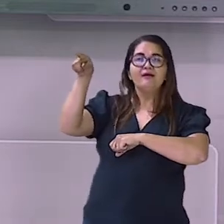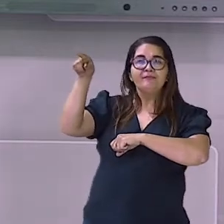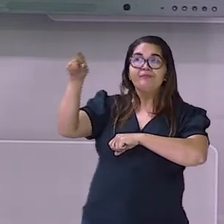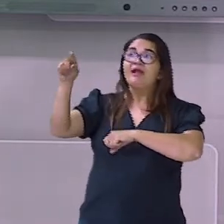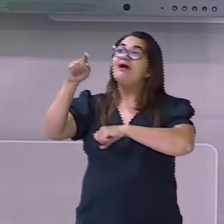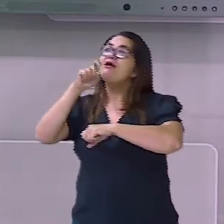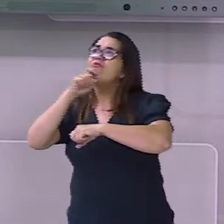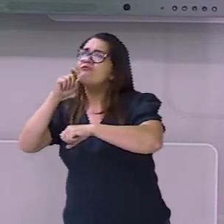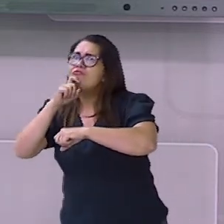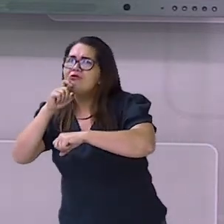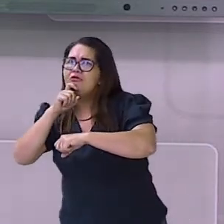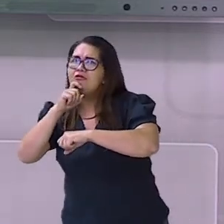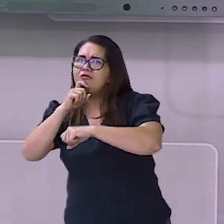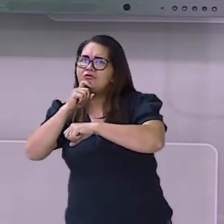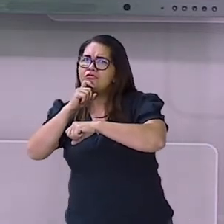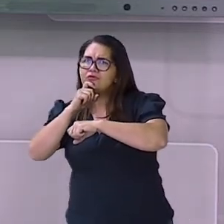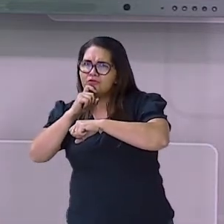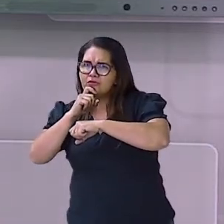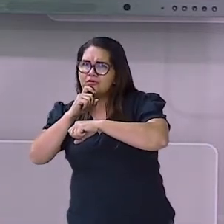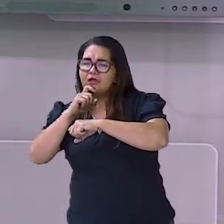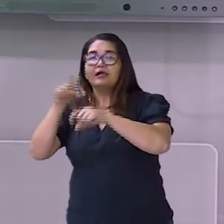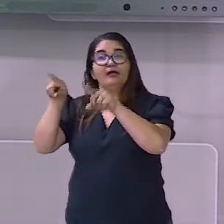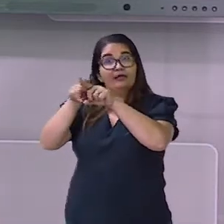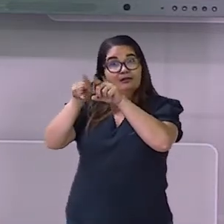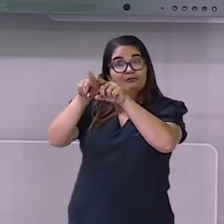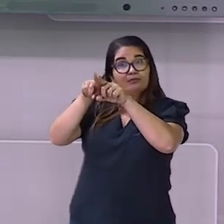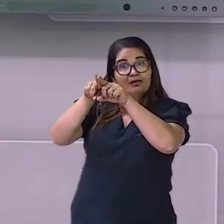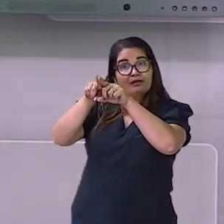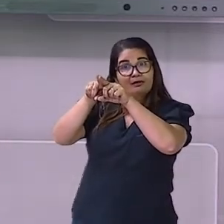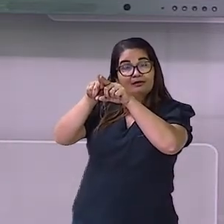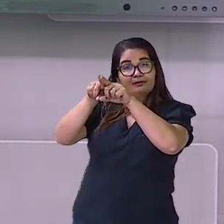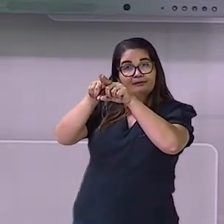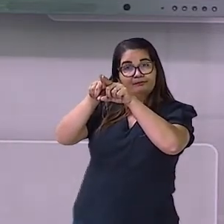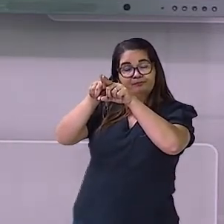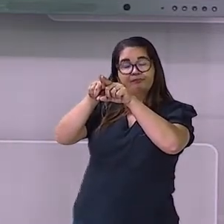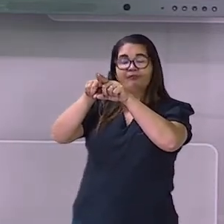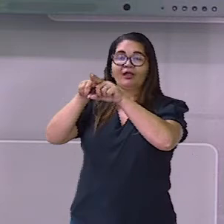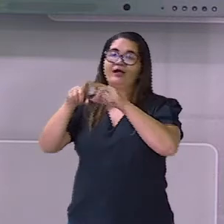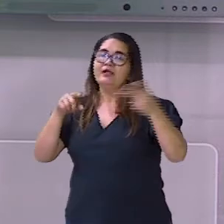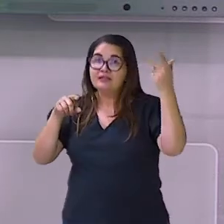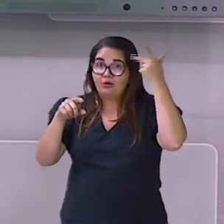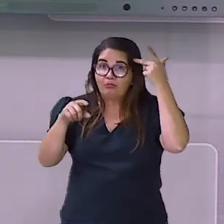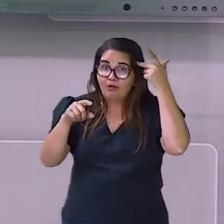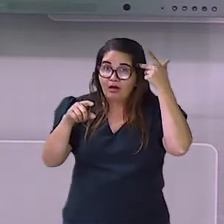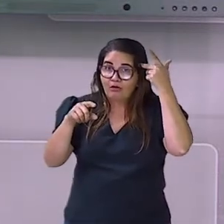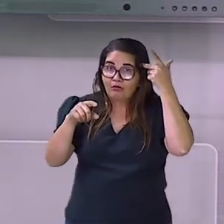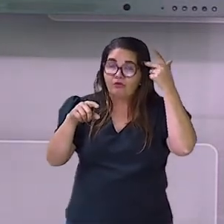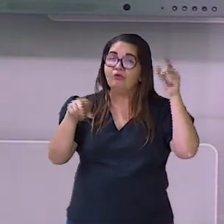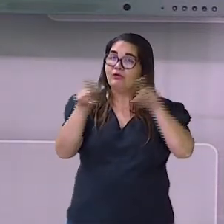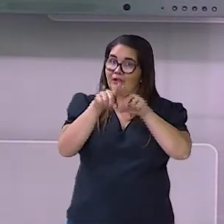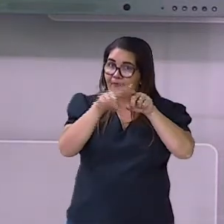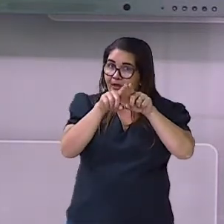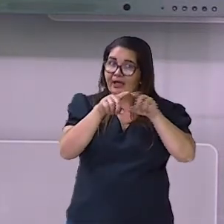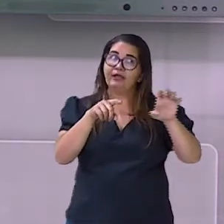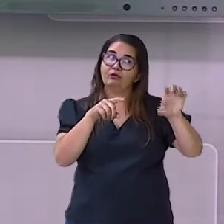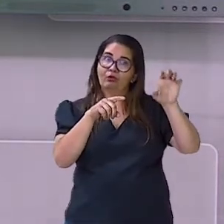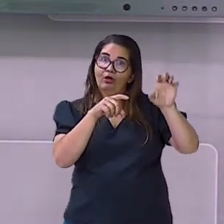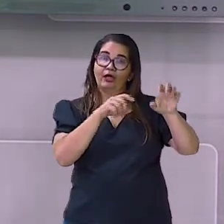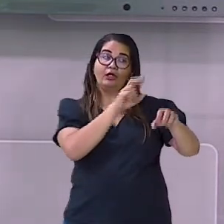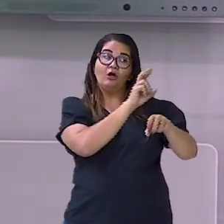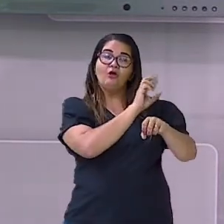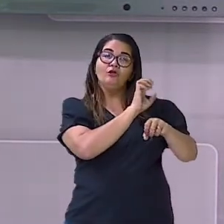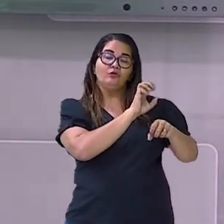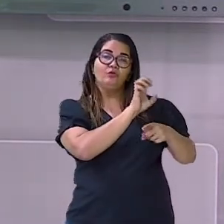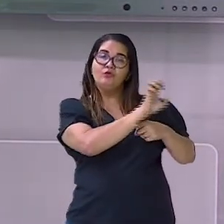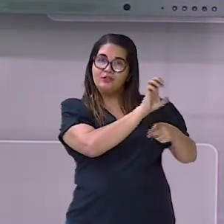quê? Porque na cidade de São Paulo, da cidade de São Paulo também, mas no estado de São Paulo, o